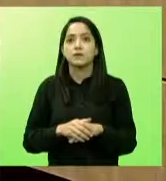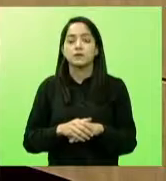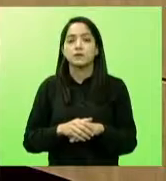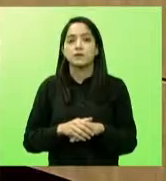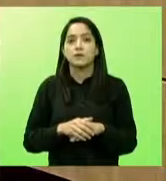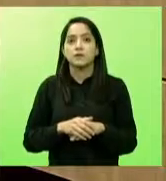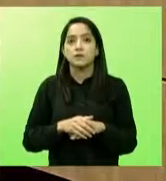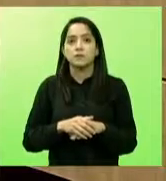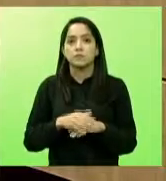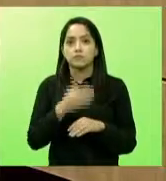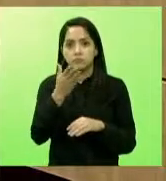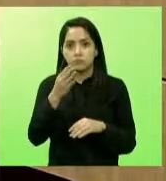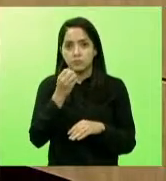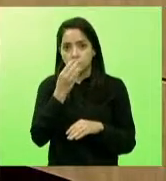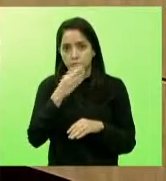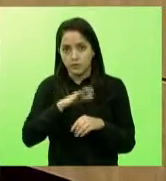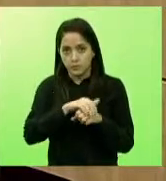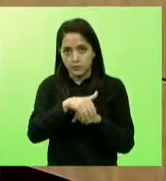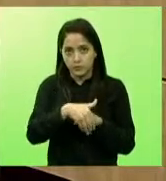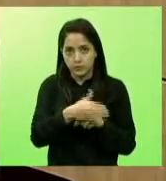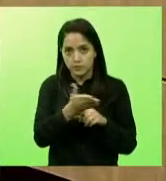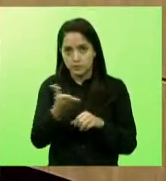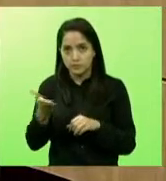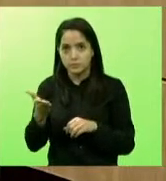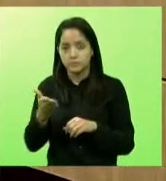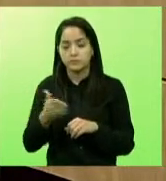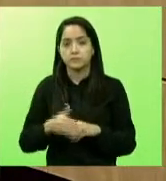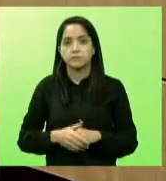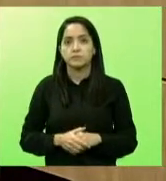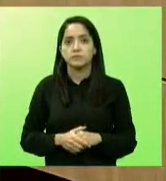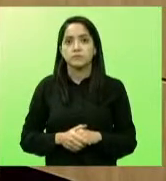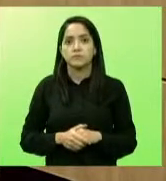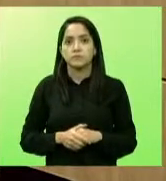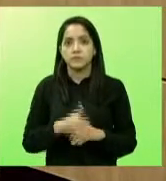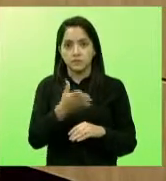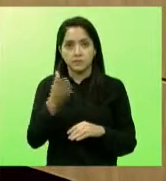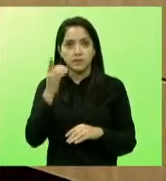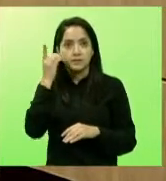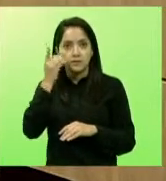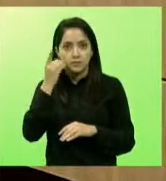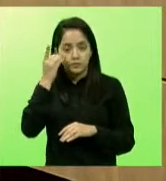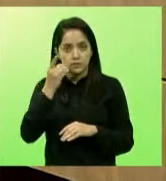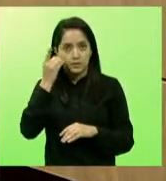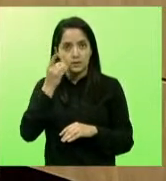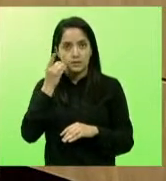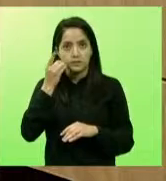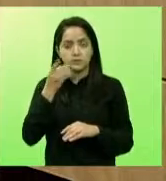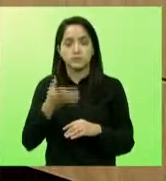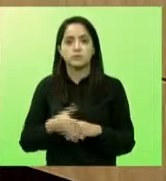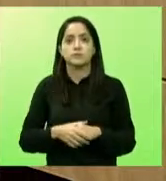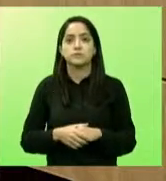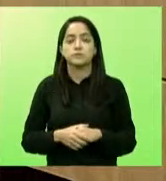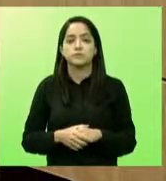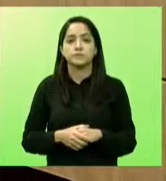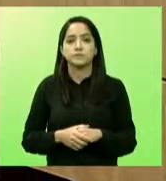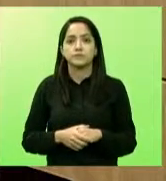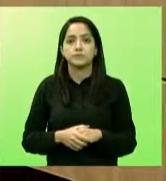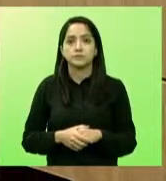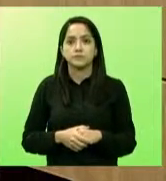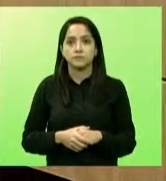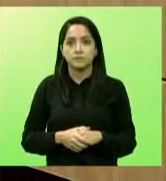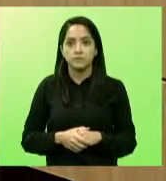Boa noite, desembargadora, desembargadores. Boa noite, deputados, meus pares.